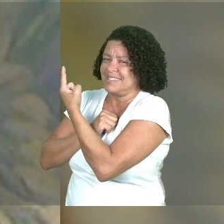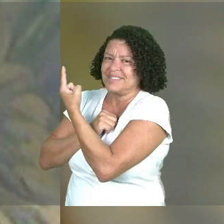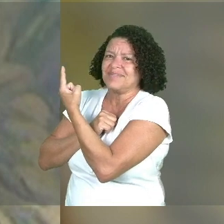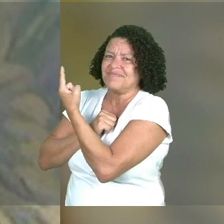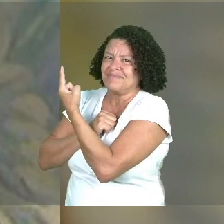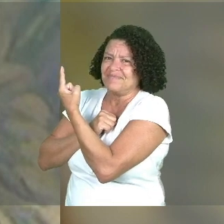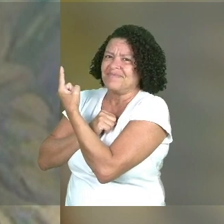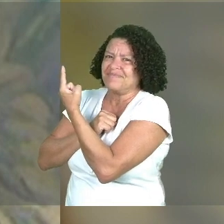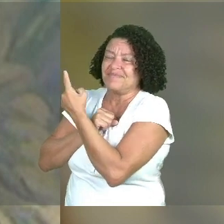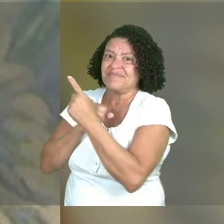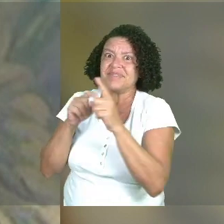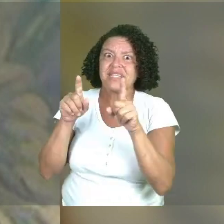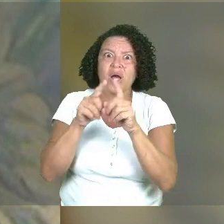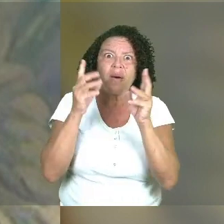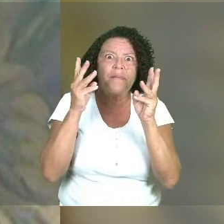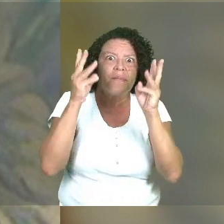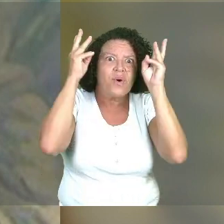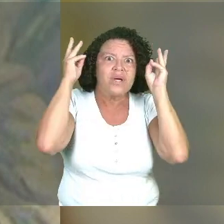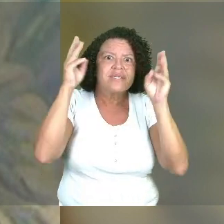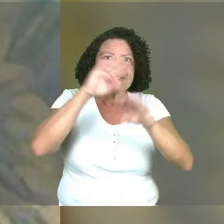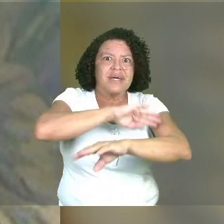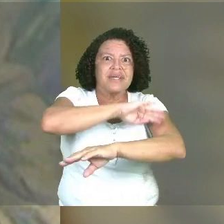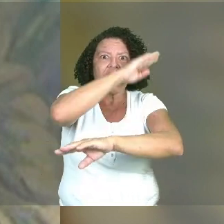Como Moisés sobre a montanha,